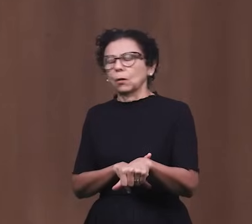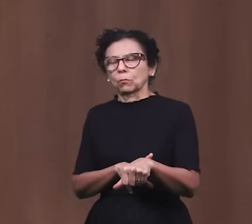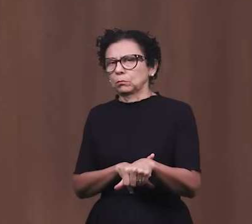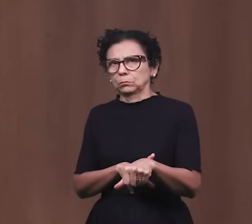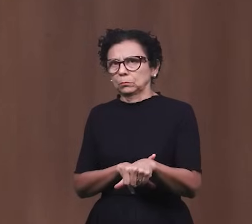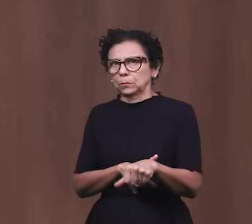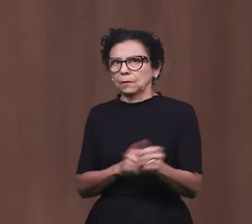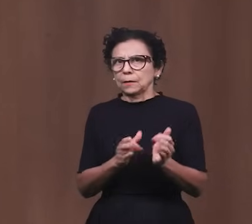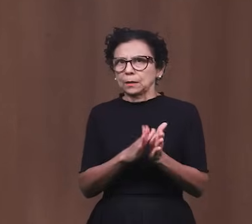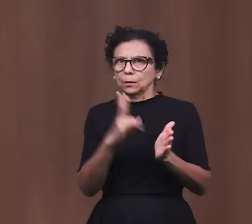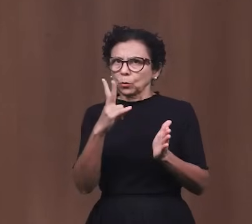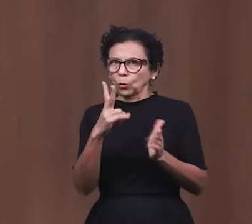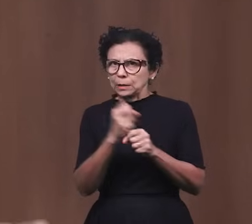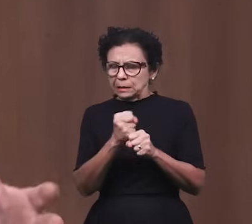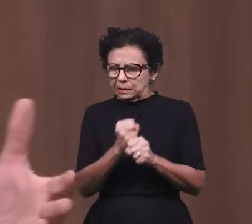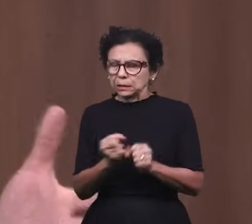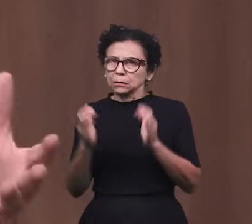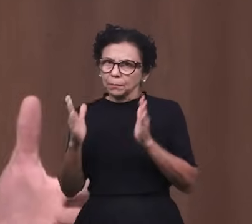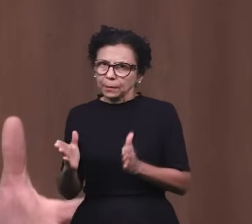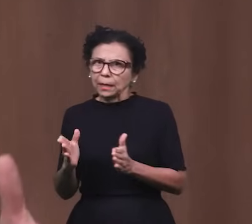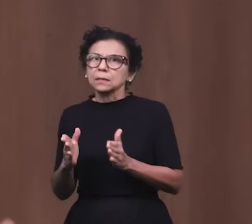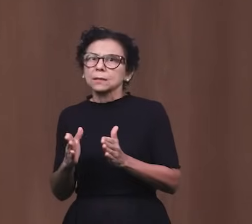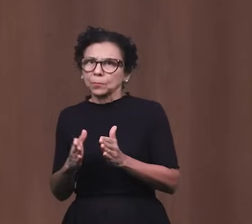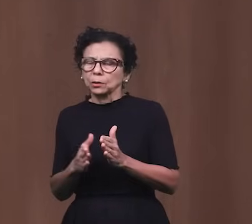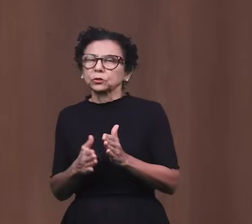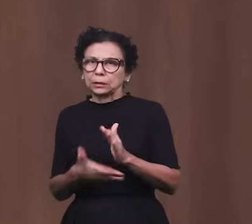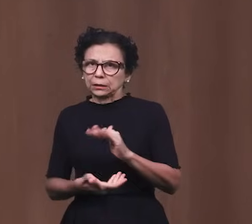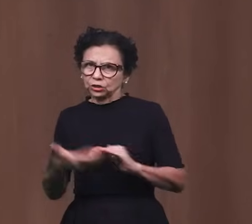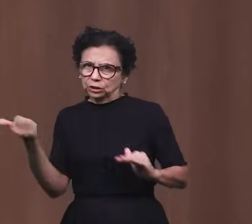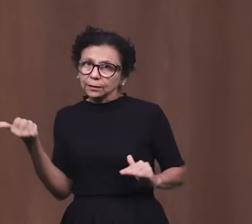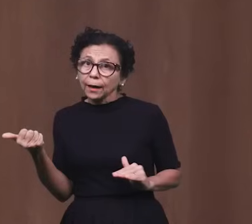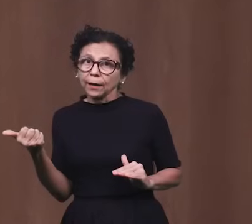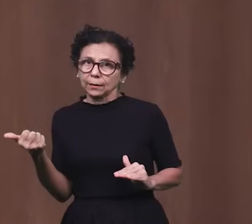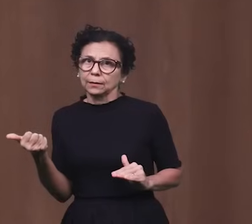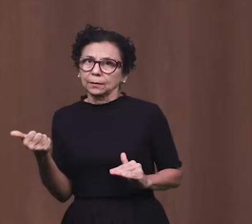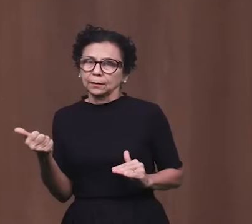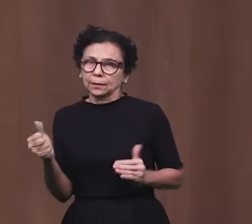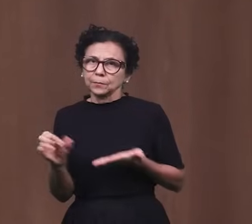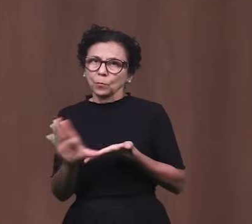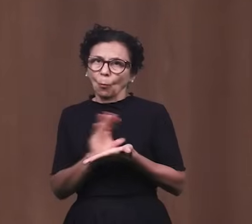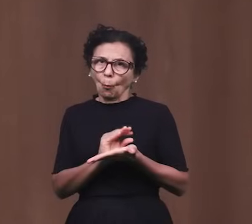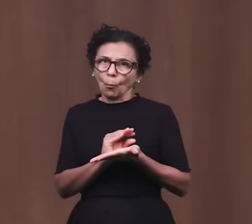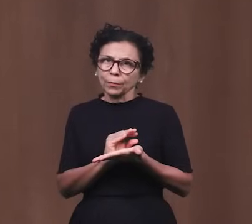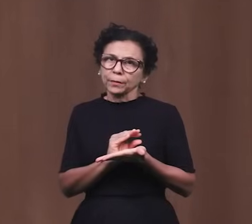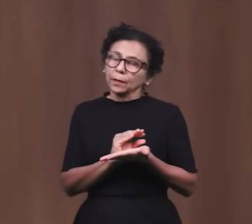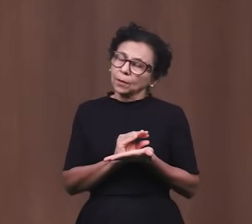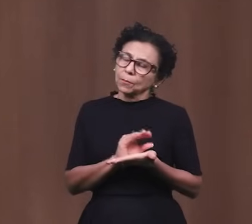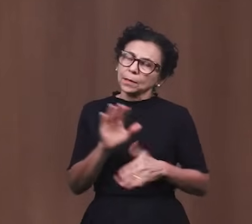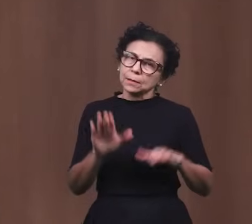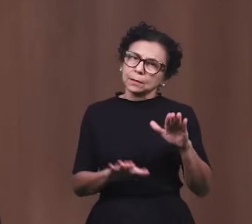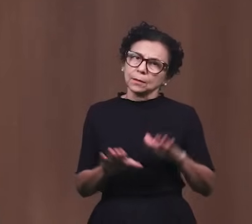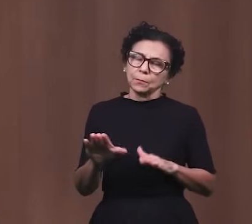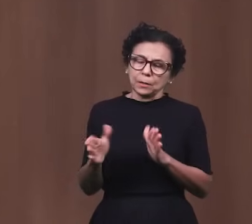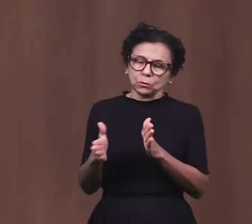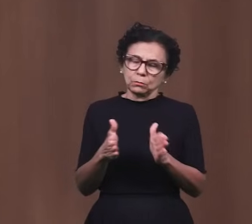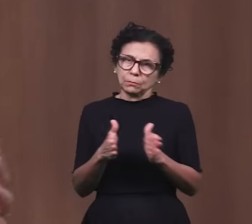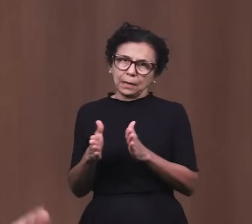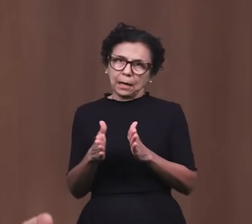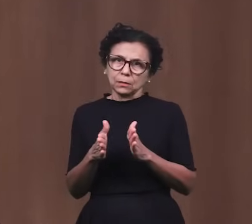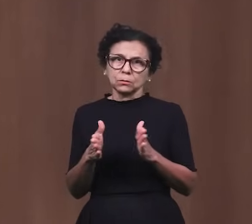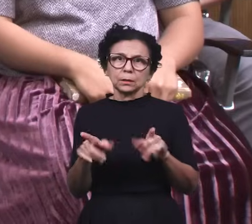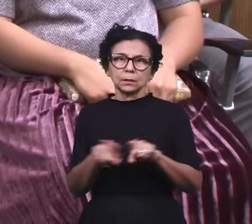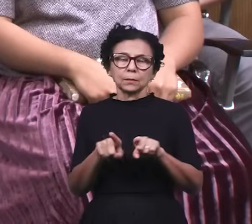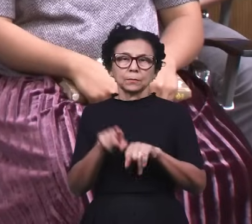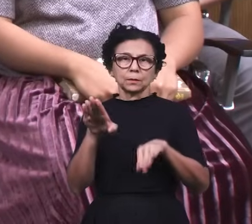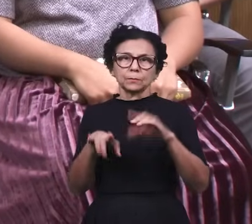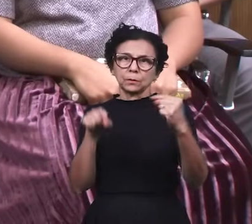2 anos. A liquidez vai continuar sendo menor, mas eu vou poder direcionar esse dinheiro conforme o prazo do meu objetivo.